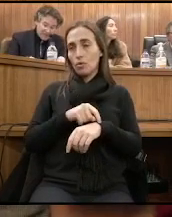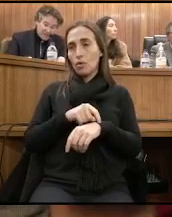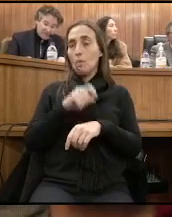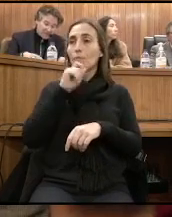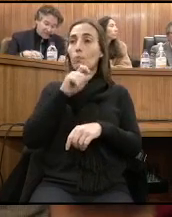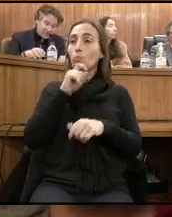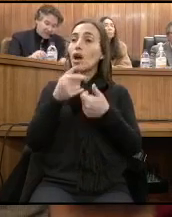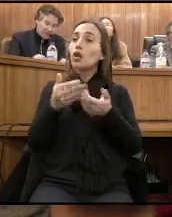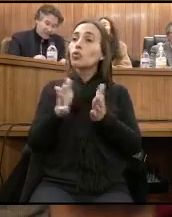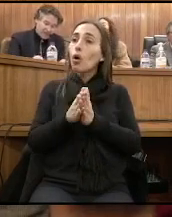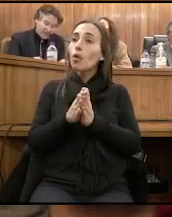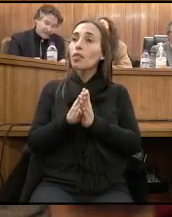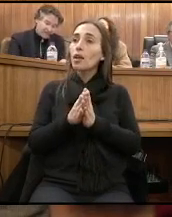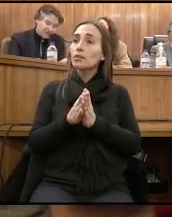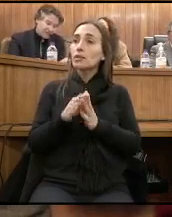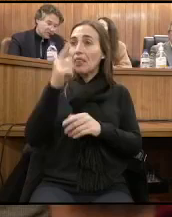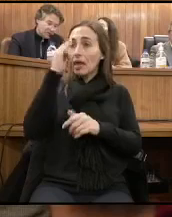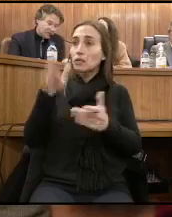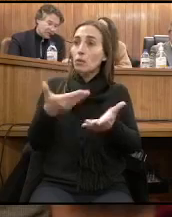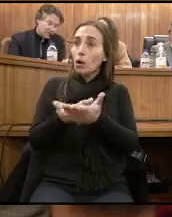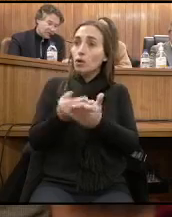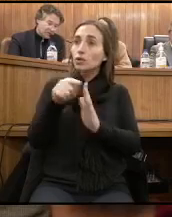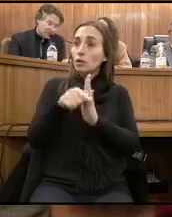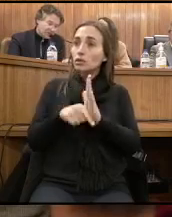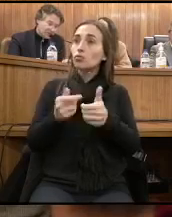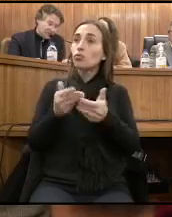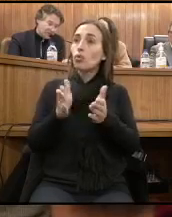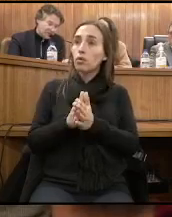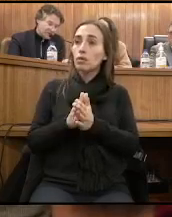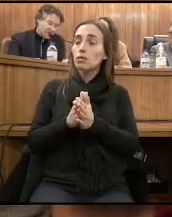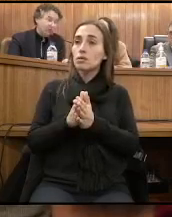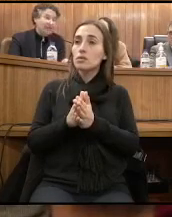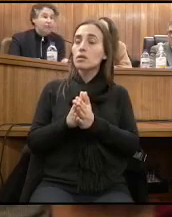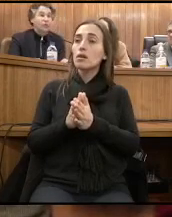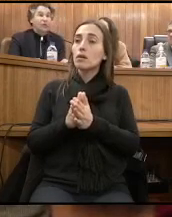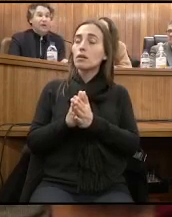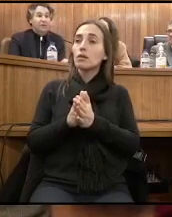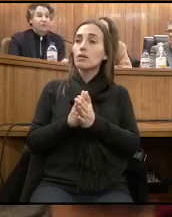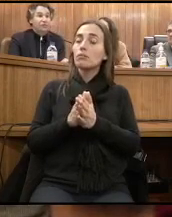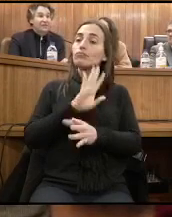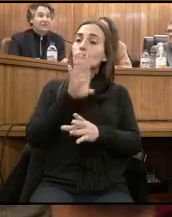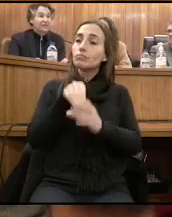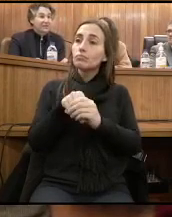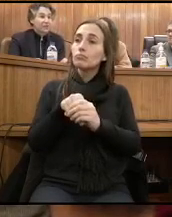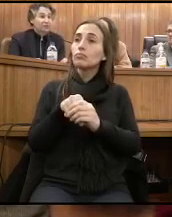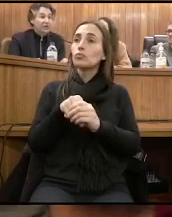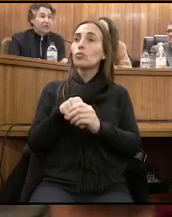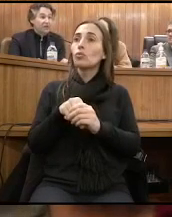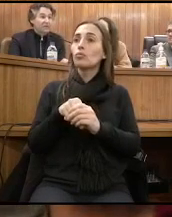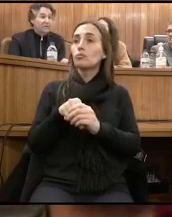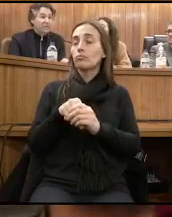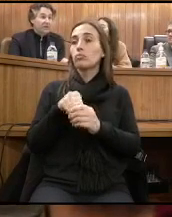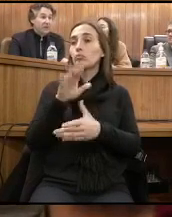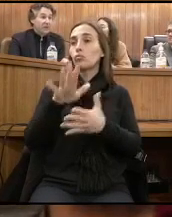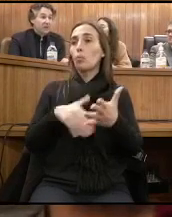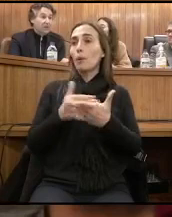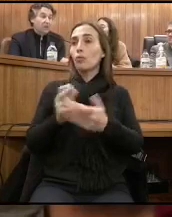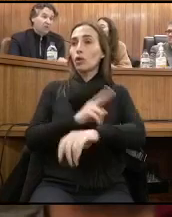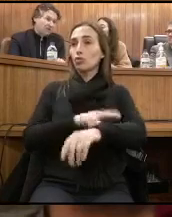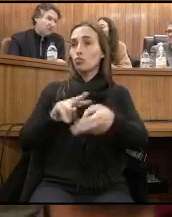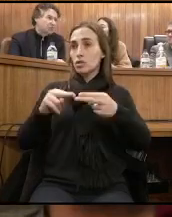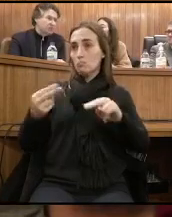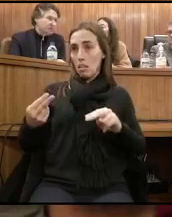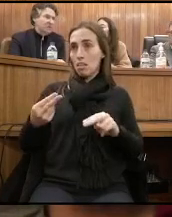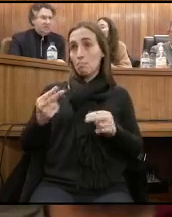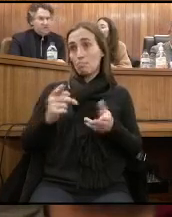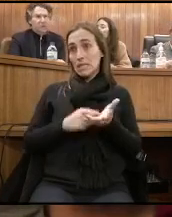estas medidas sejam, digamos assim, articuladas no quadro do processo de revisão do Plano Diretor Municipal. E